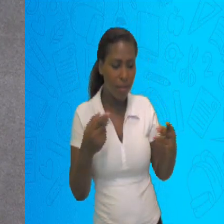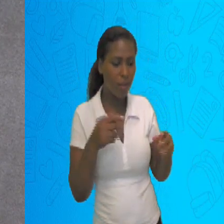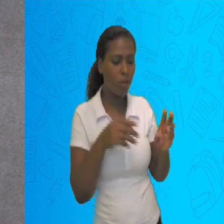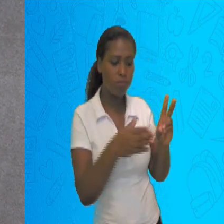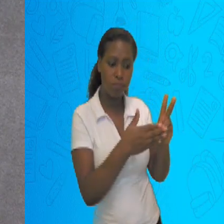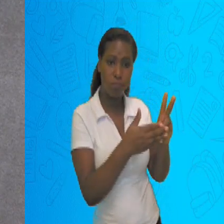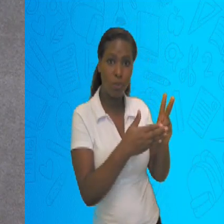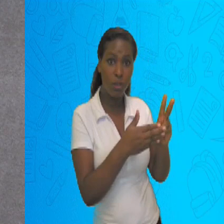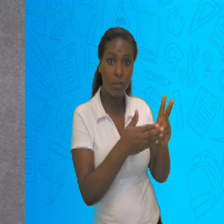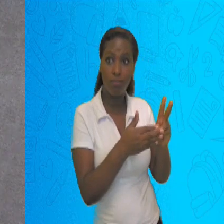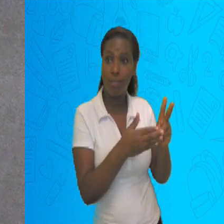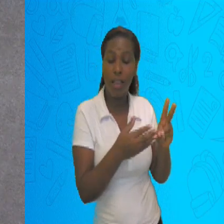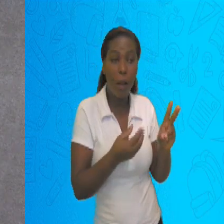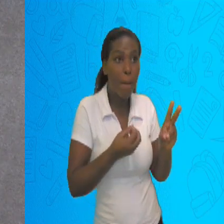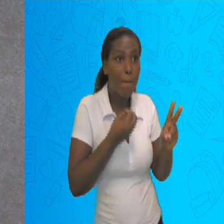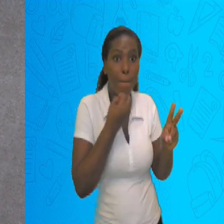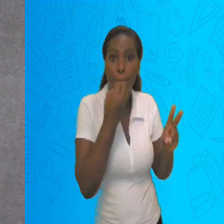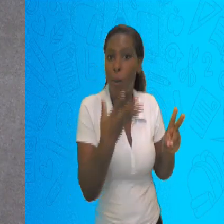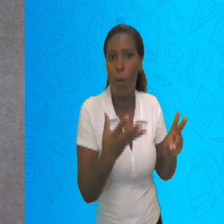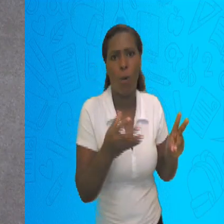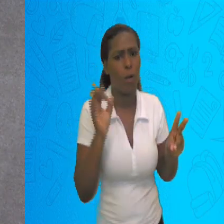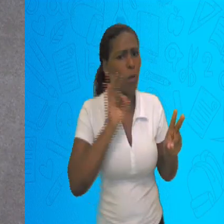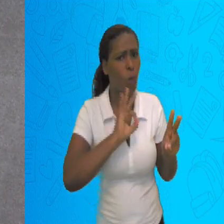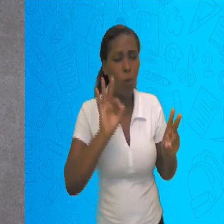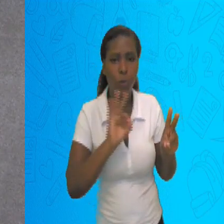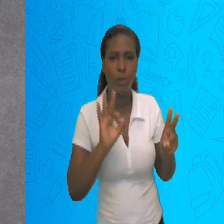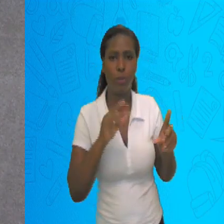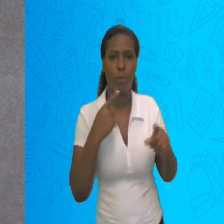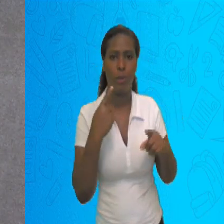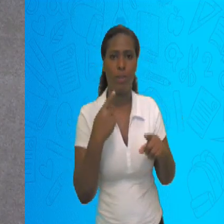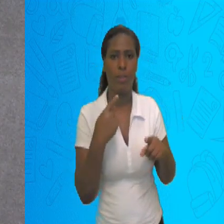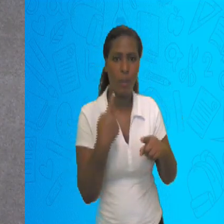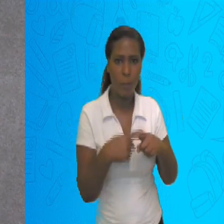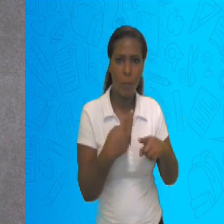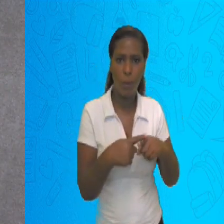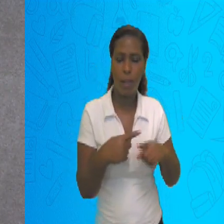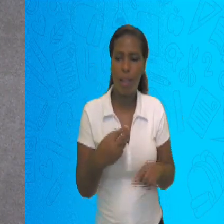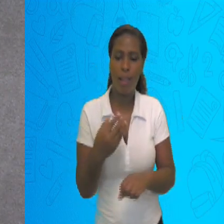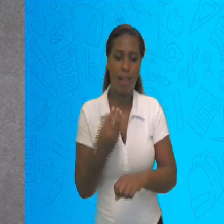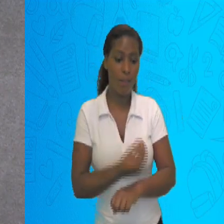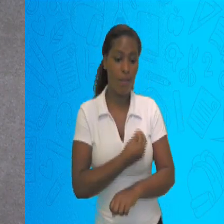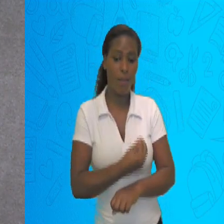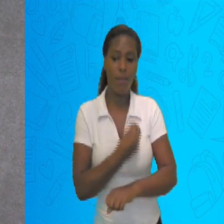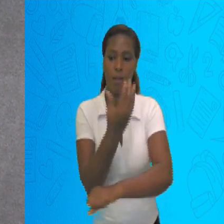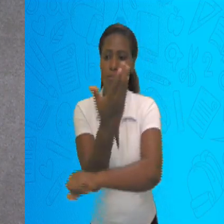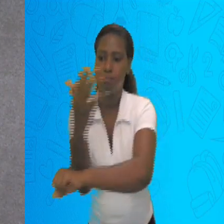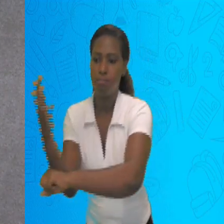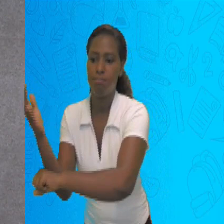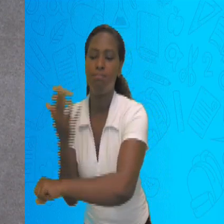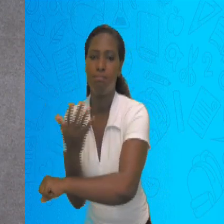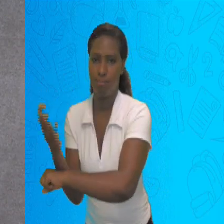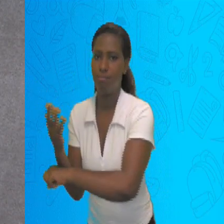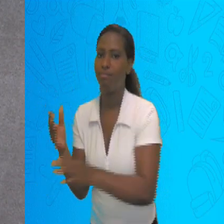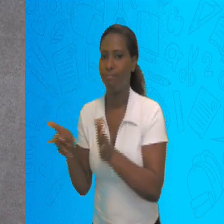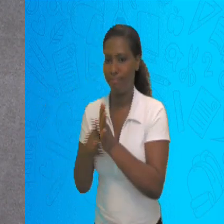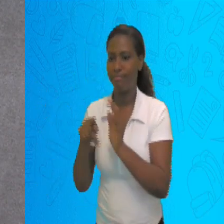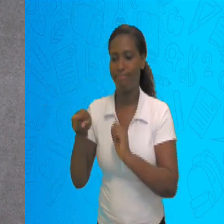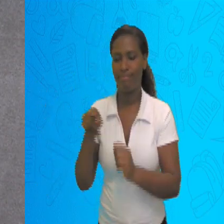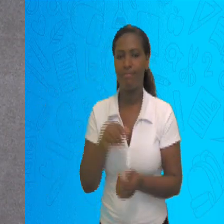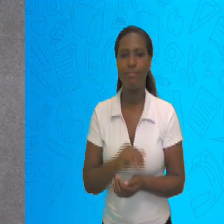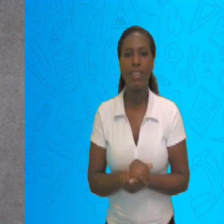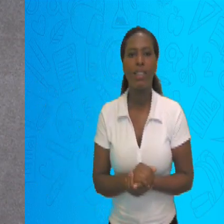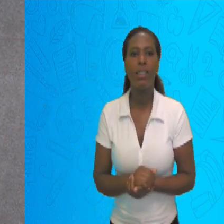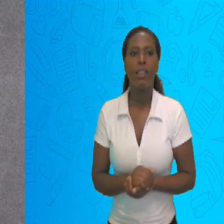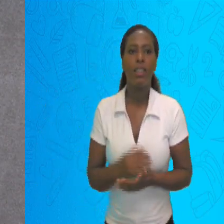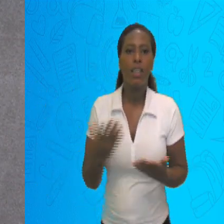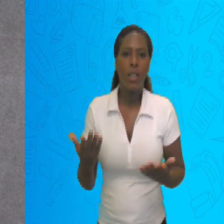viram anteriormente, as divisões do trabalho. Os povos de algumas localidades, como no norte e no nordeste